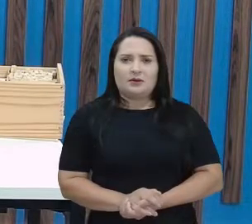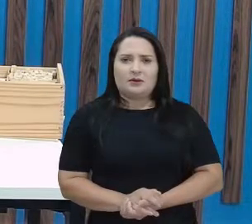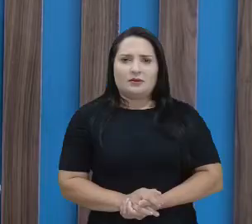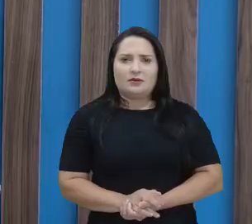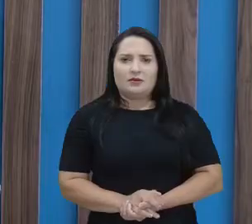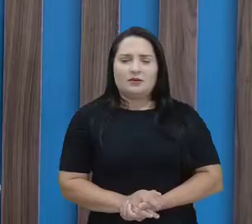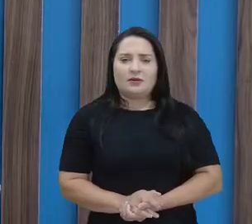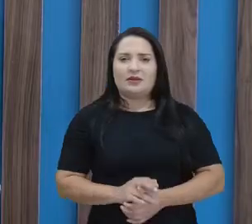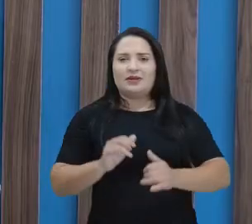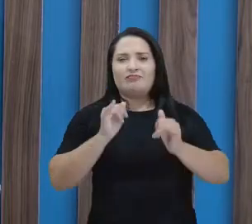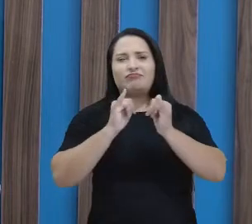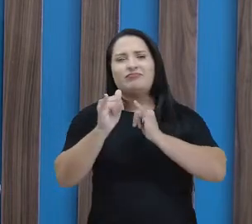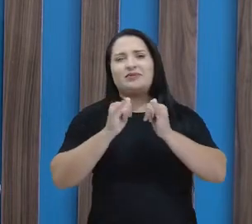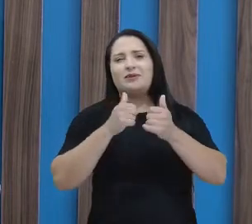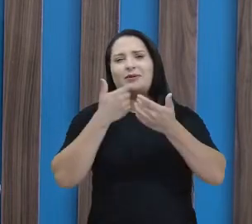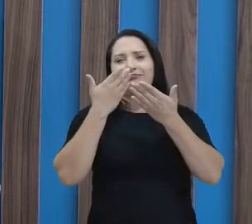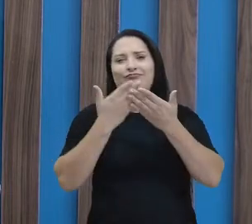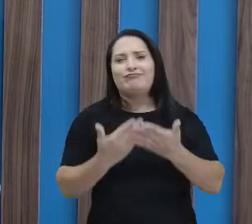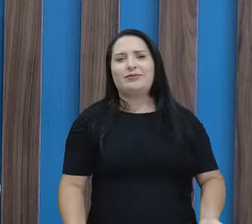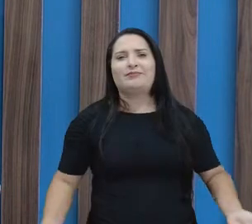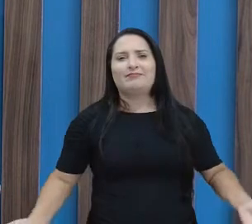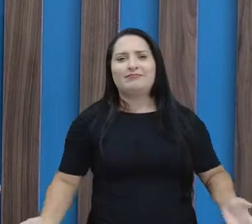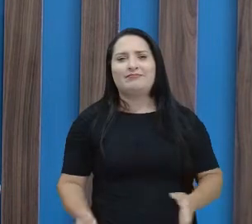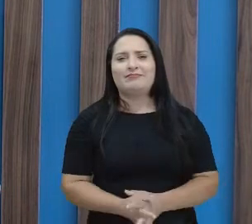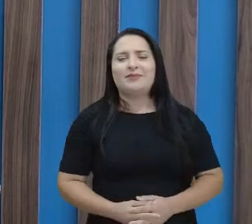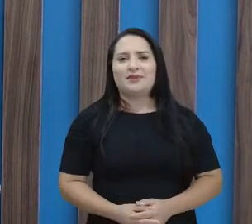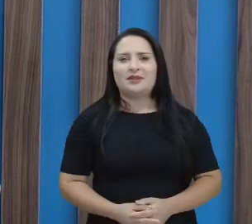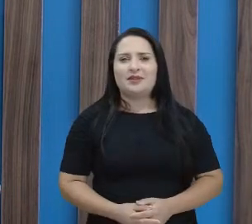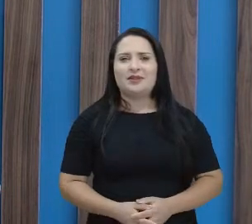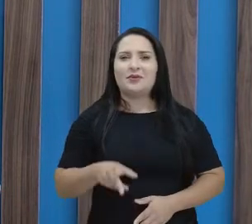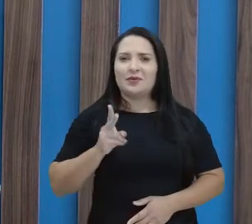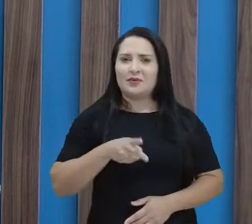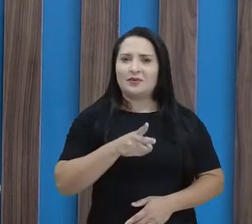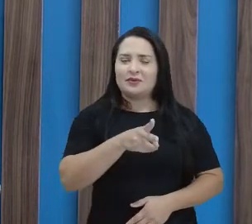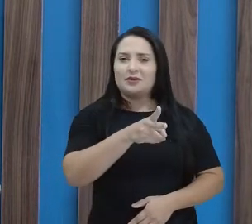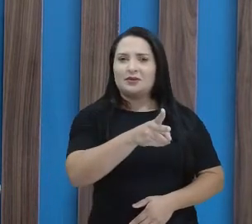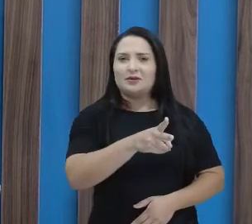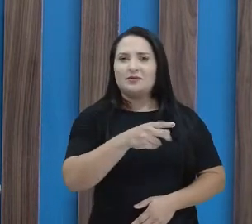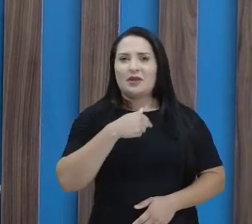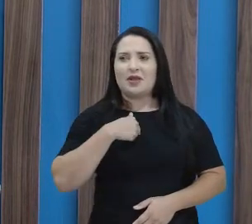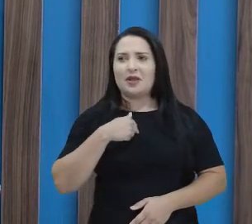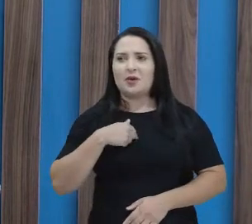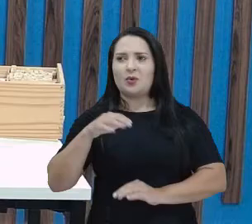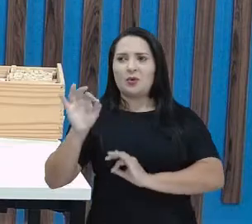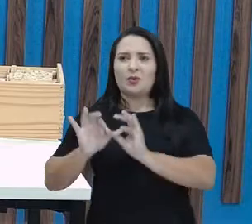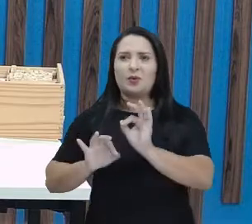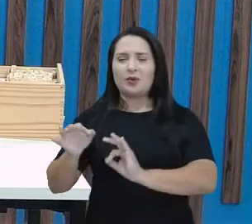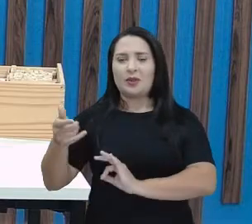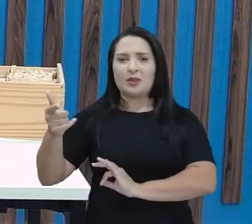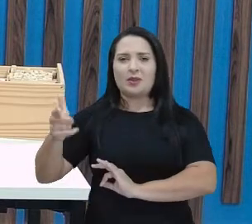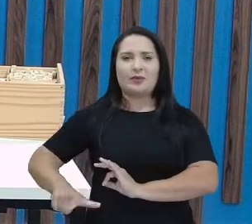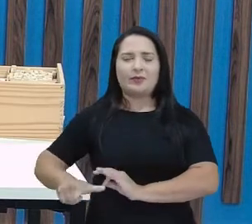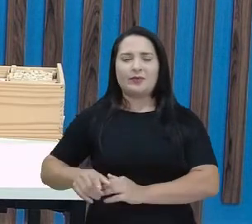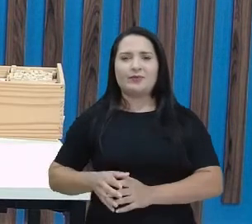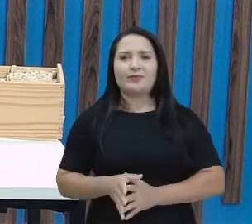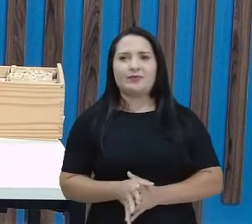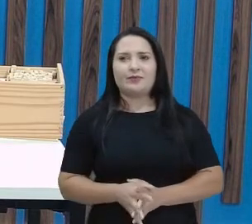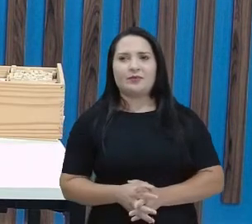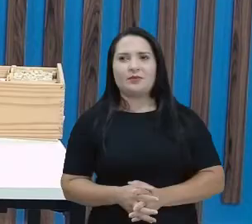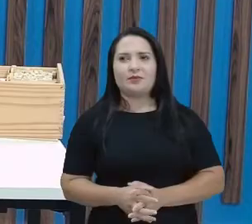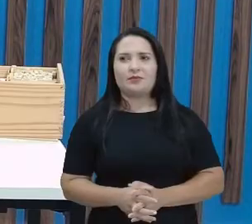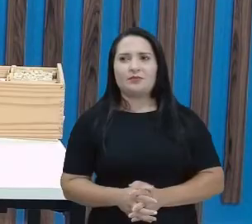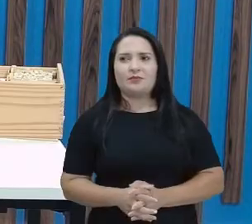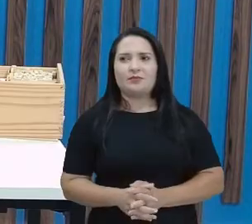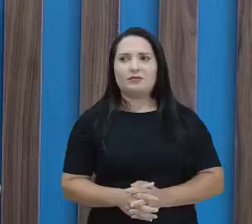Eita, a conexão caiu, professora. Comece aí que eu vou reiniciar aqui. O